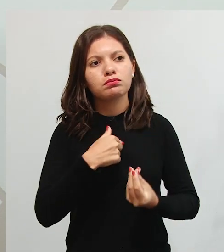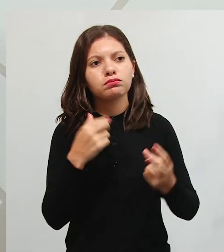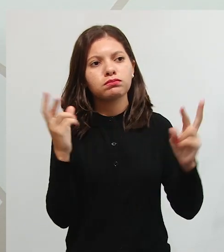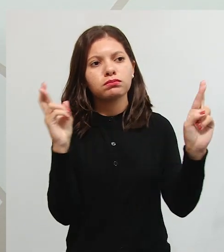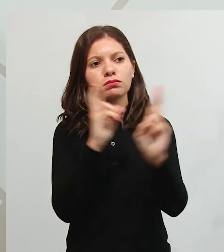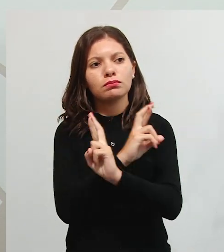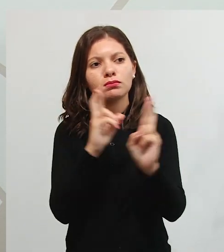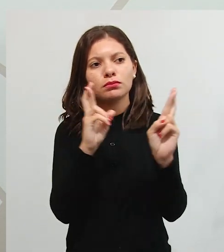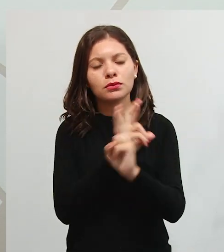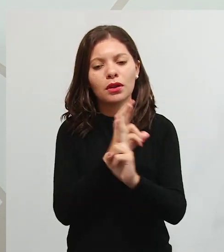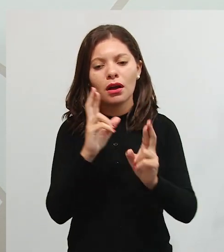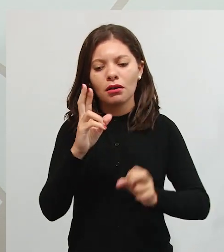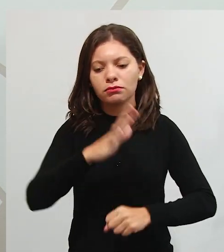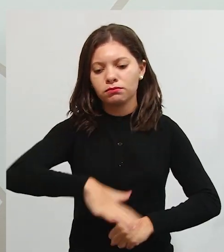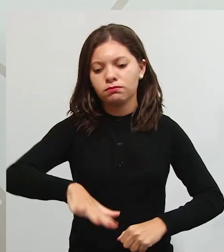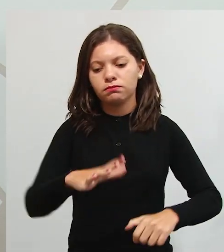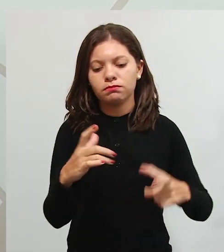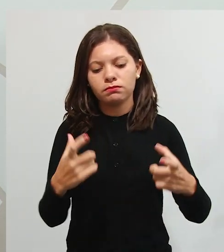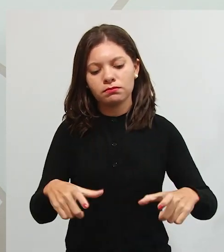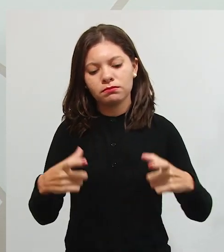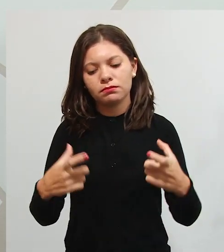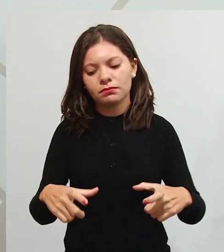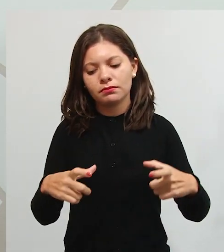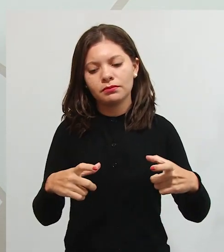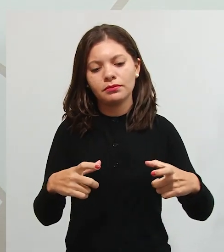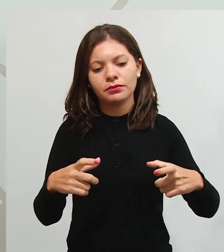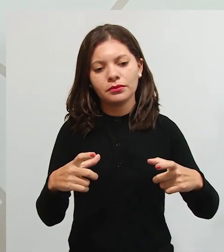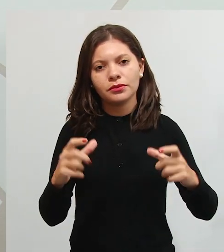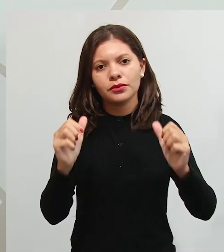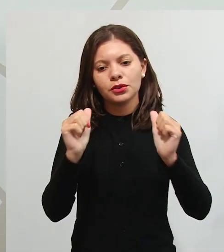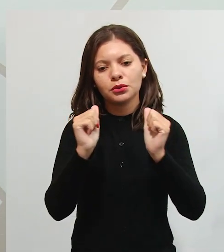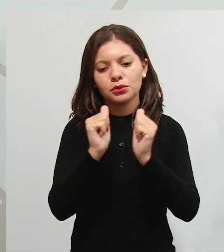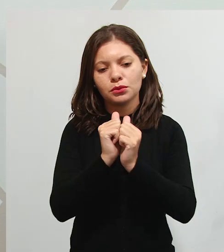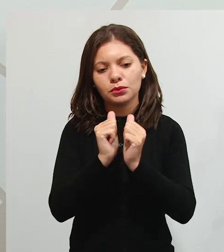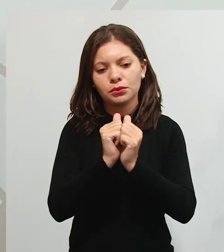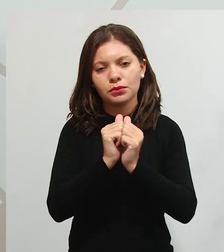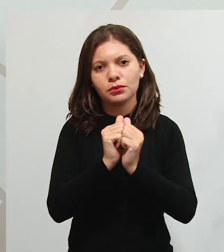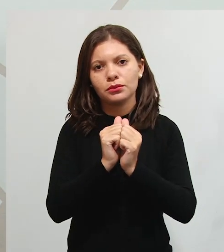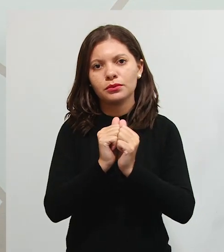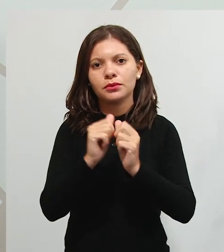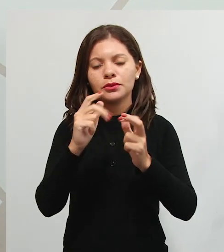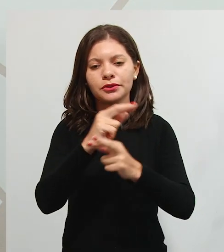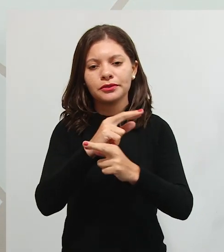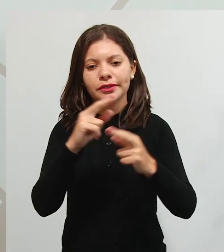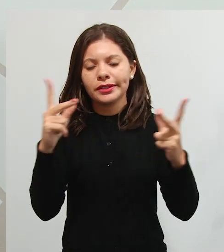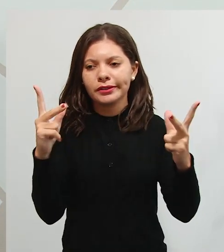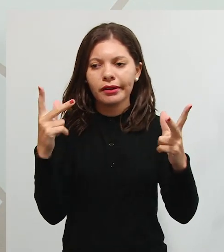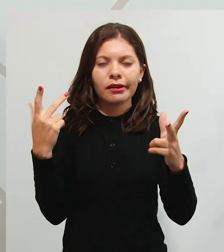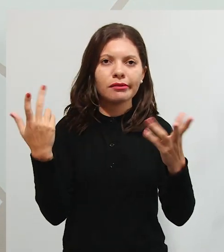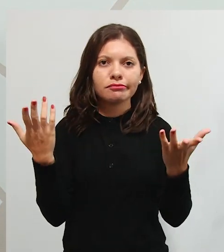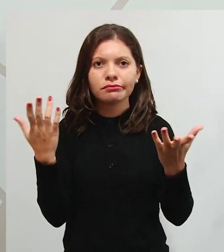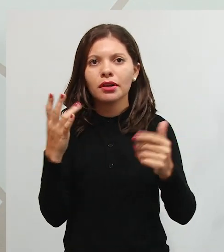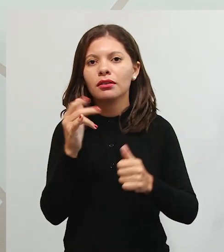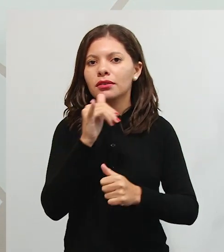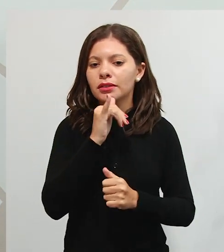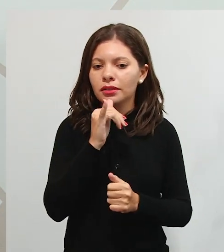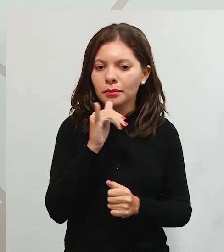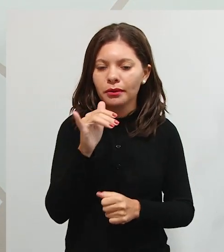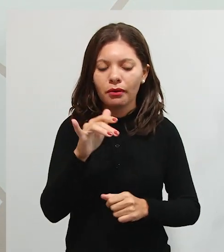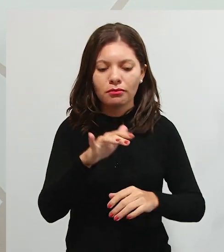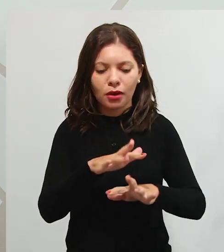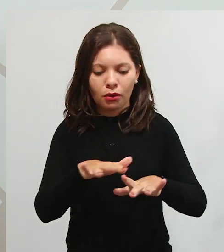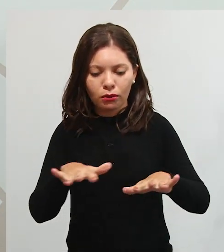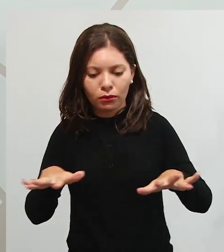se relacionar com esse ambiente, com os diferentes tipos de, tipos de